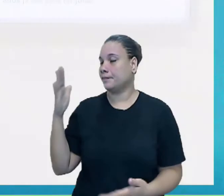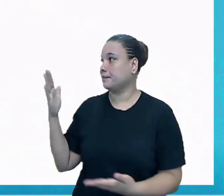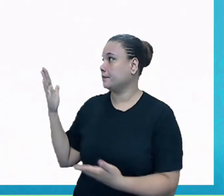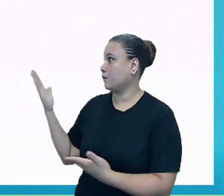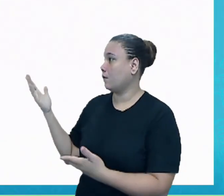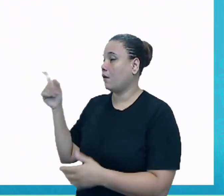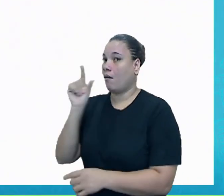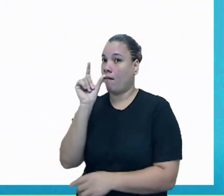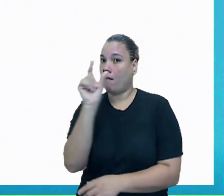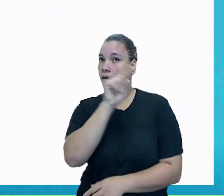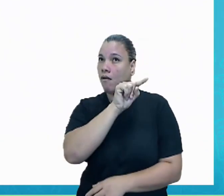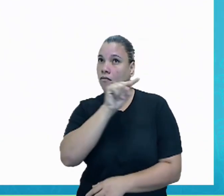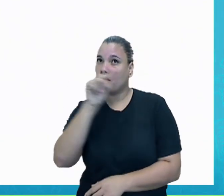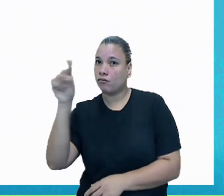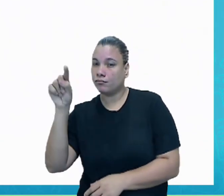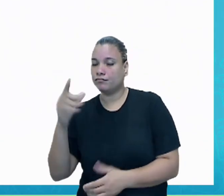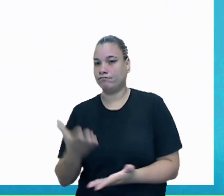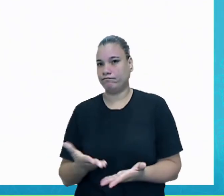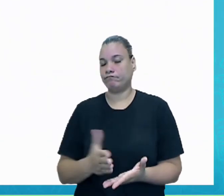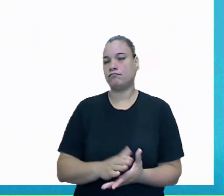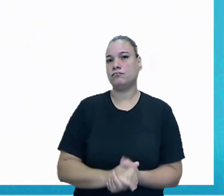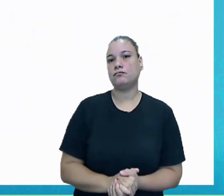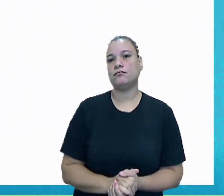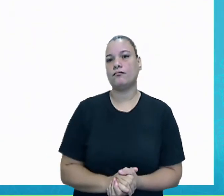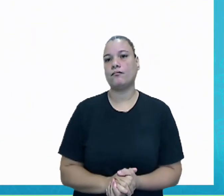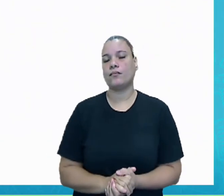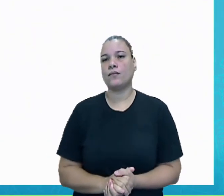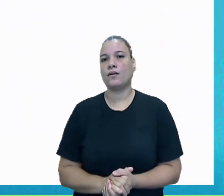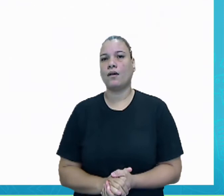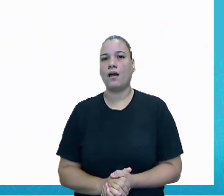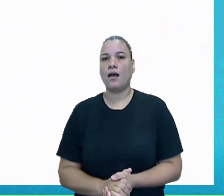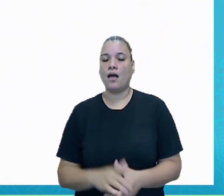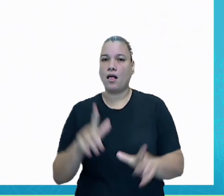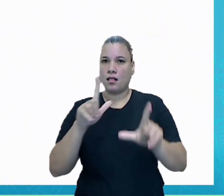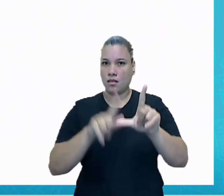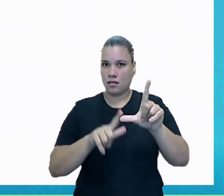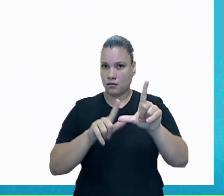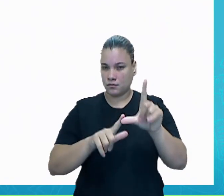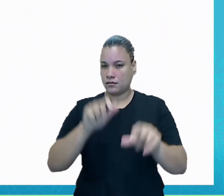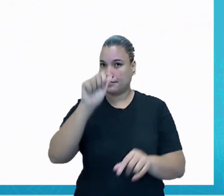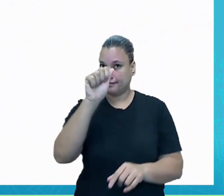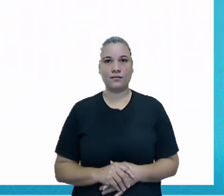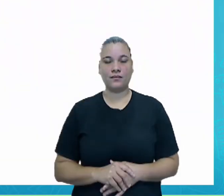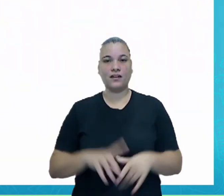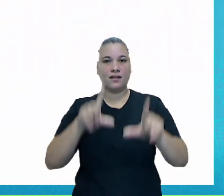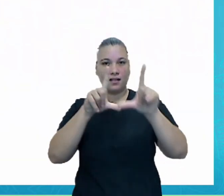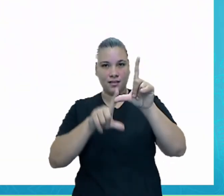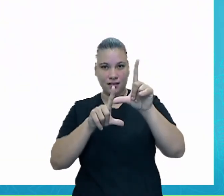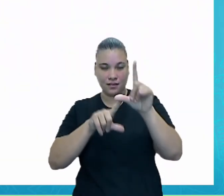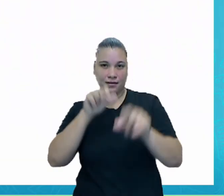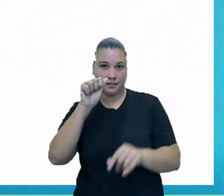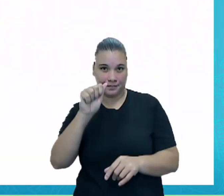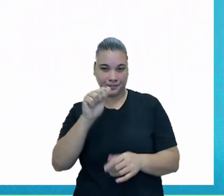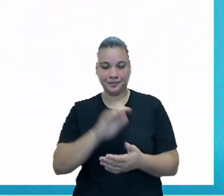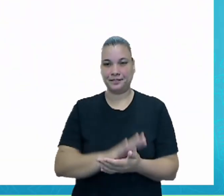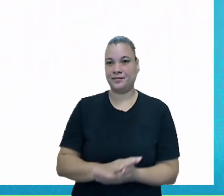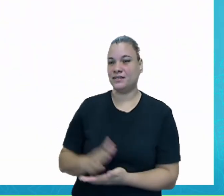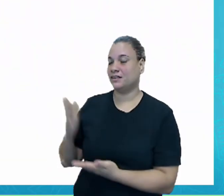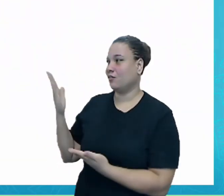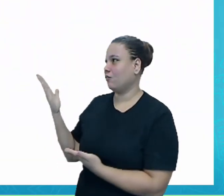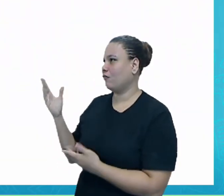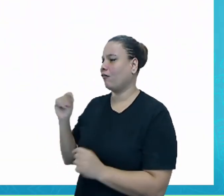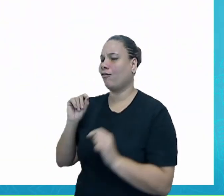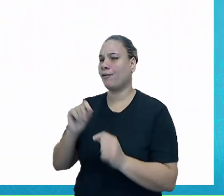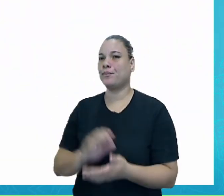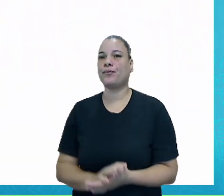pertence às palavras destacadas. Eu já tenho alguns termos destacados, então eu preciso analisar. Letra A. As